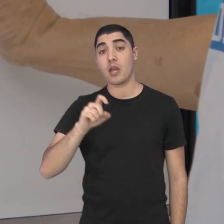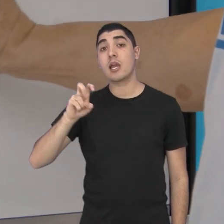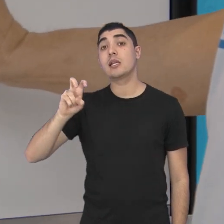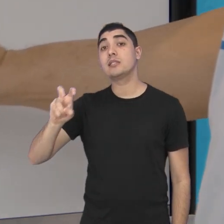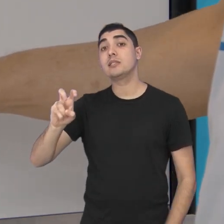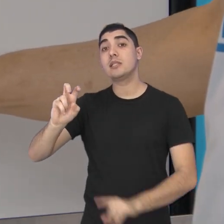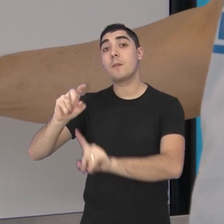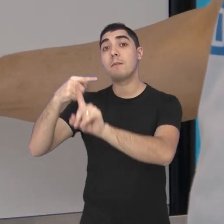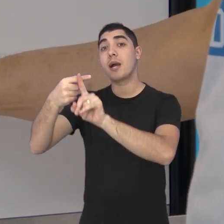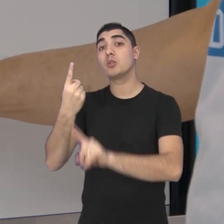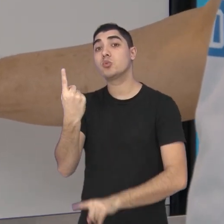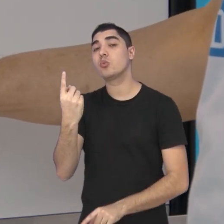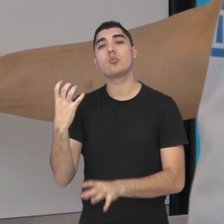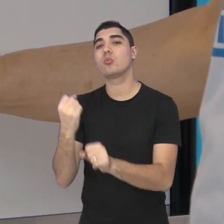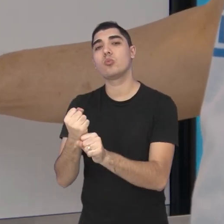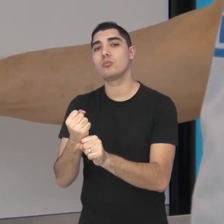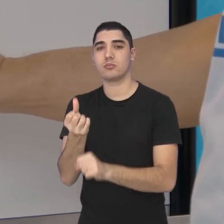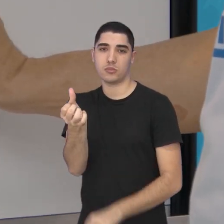5 mais 1